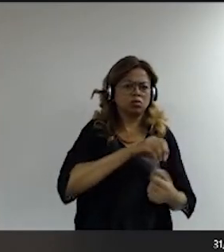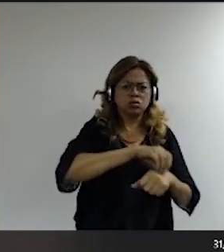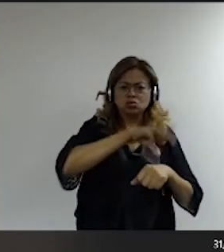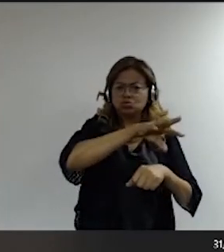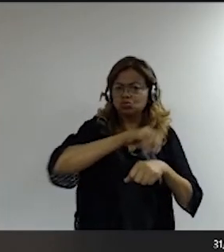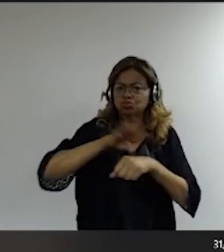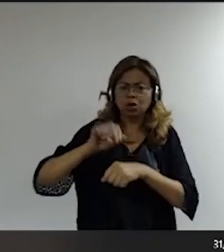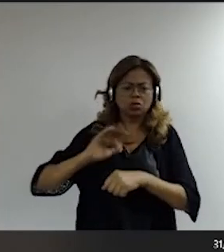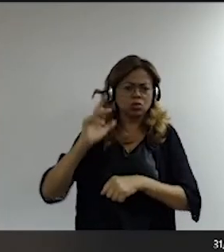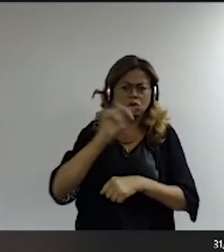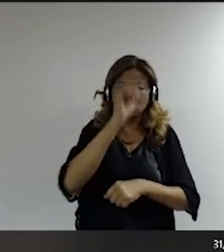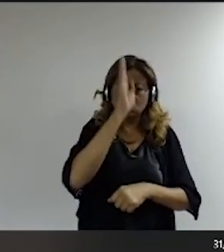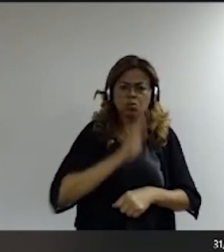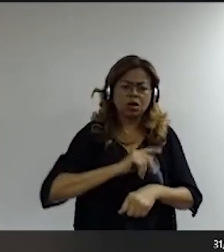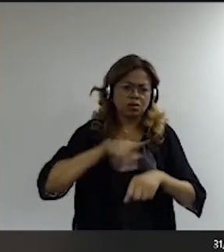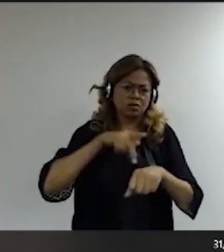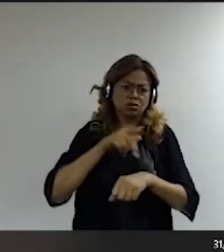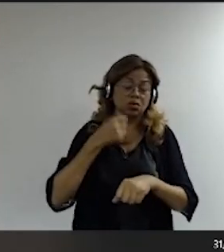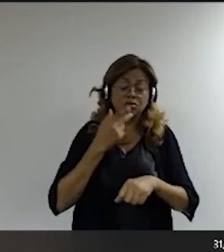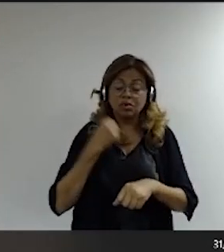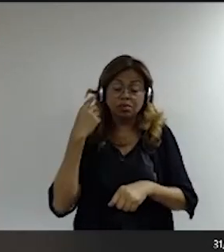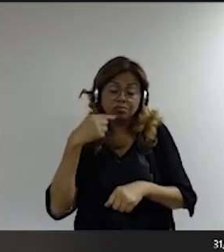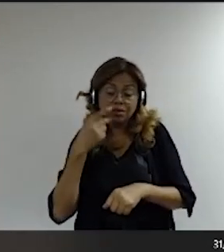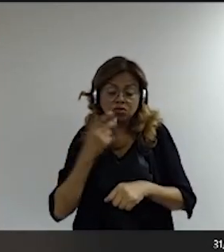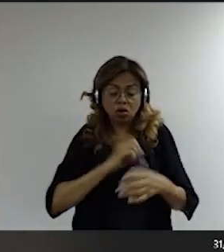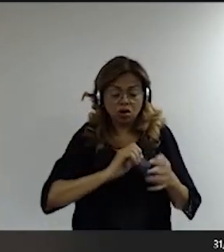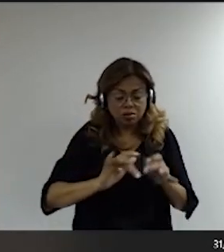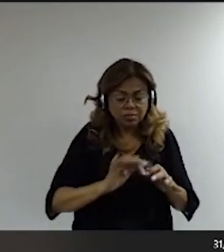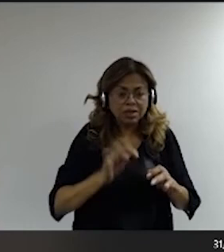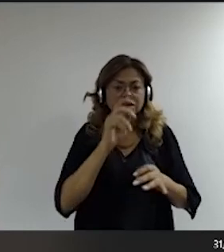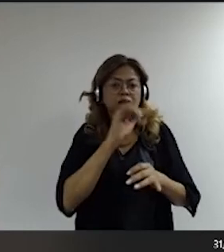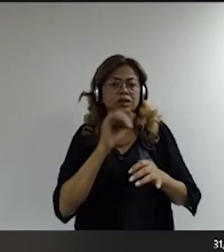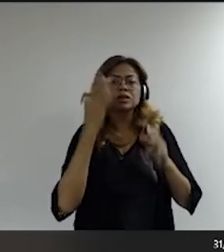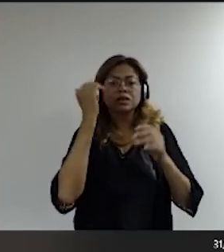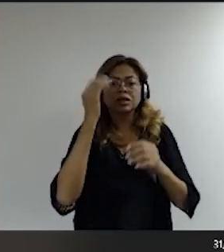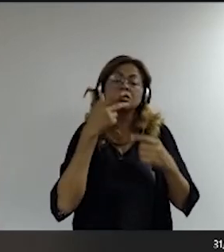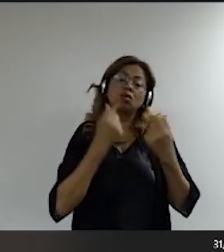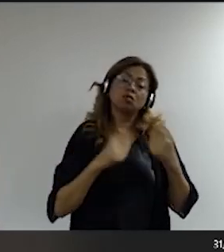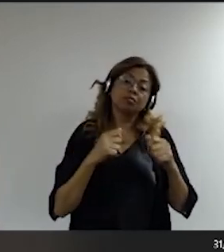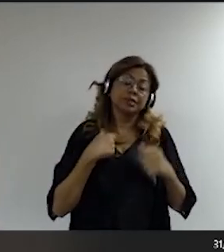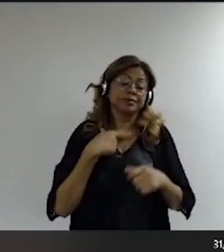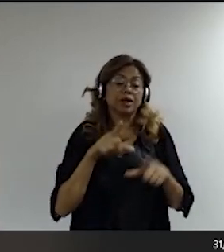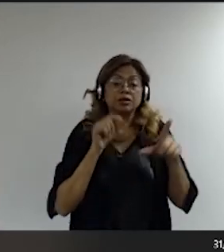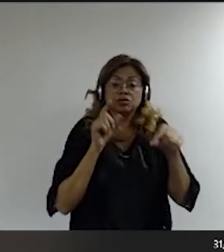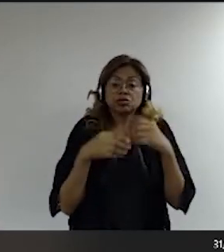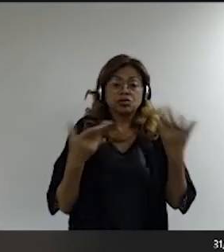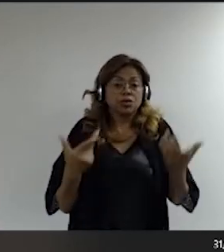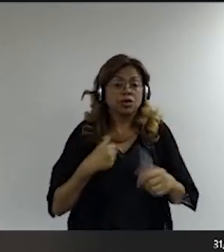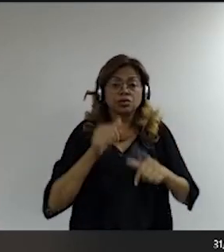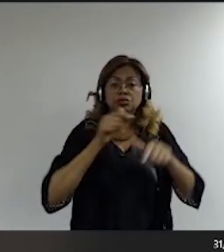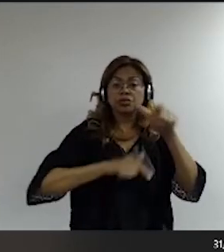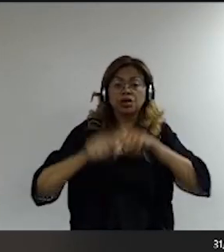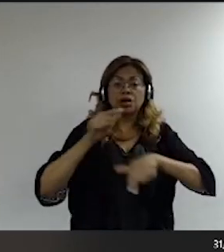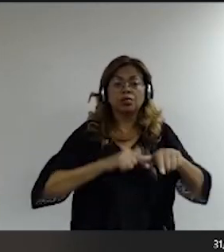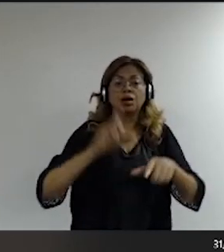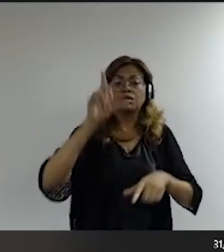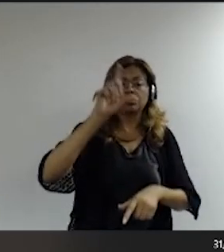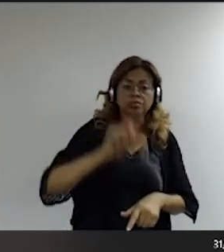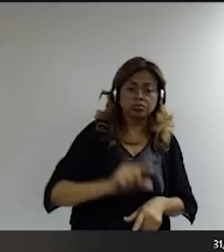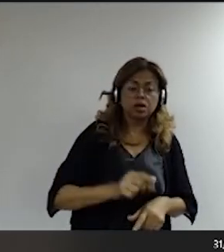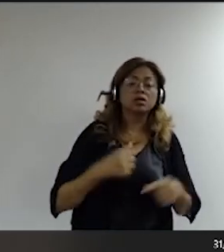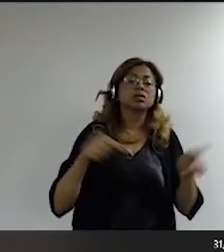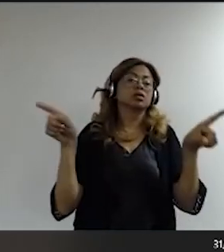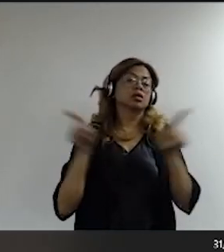os desafios e nós vamos ter que fazer escolhas, reduzir alguns serviços, diminuir